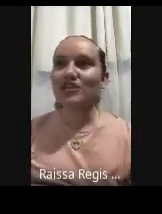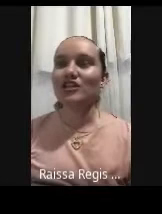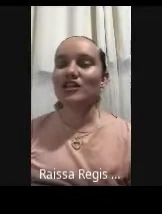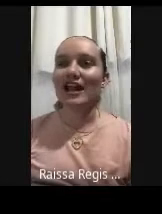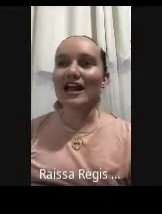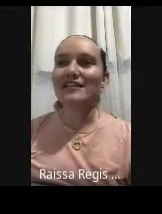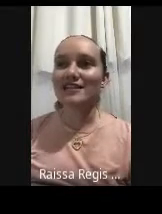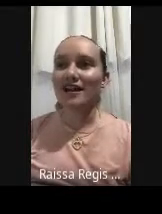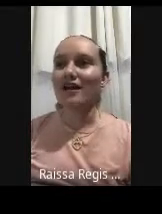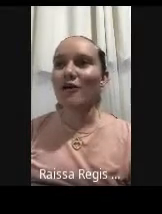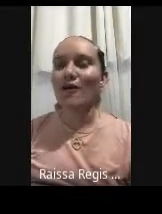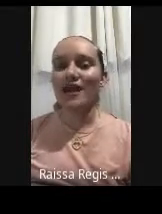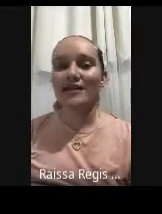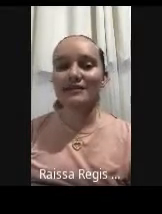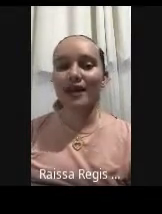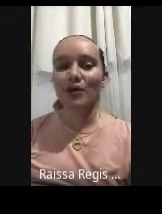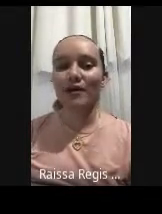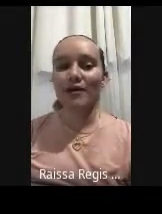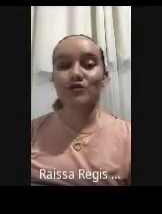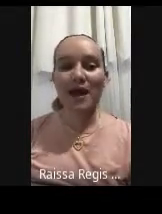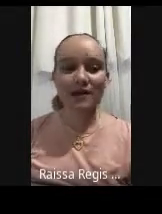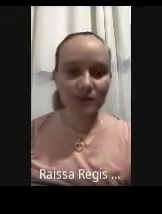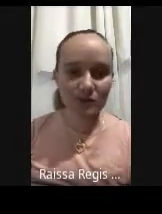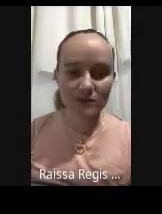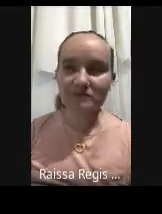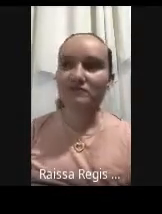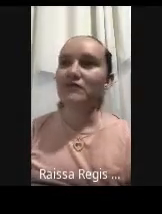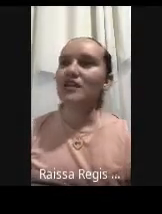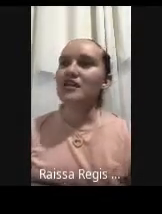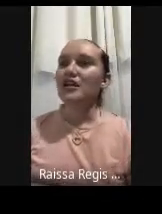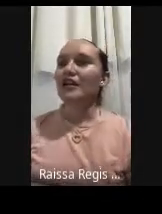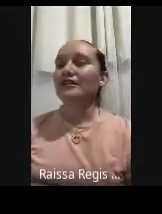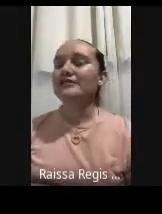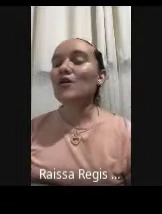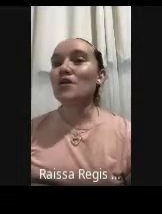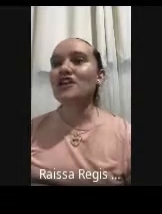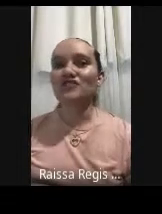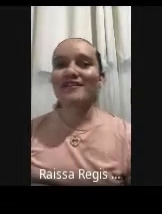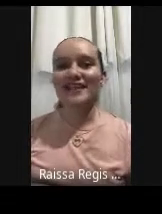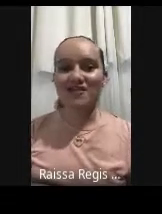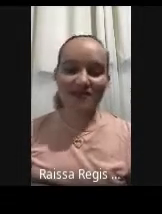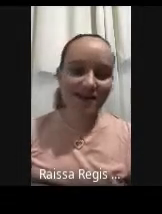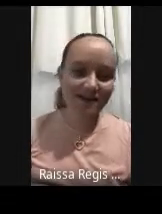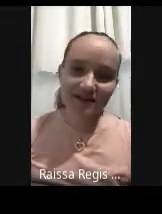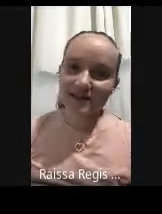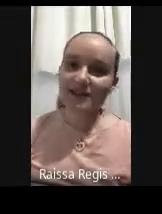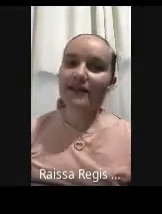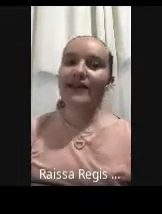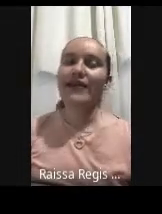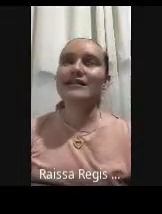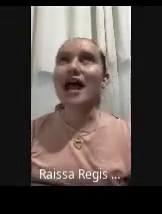gente, cada sinal, ele tem os parâmetros. Então, quando a gente vai escrever